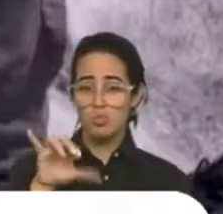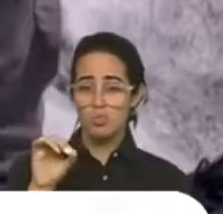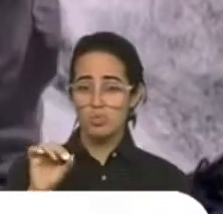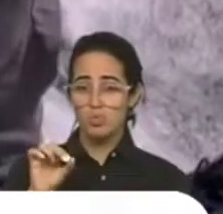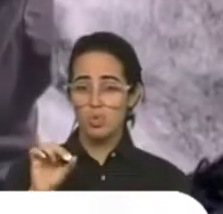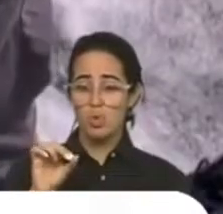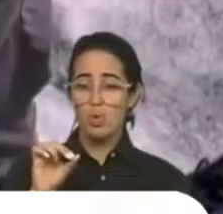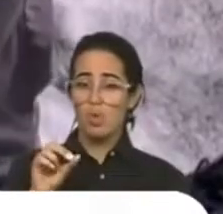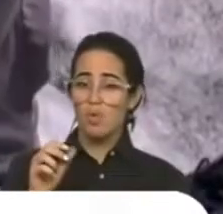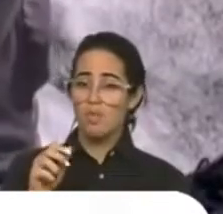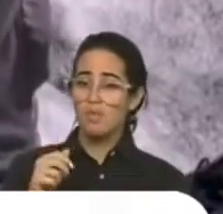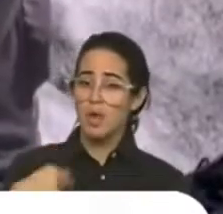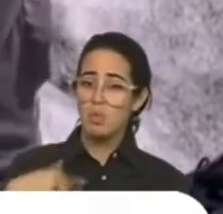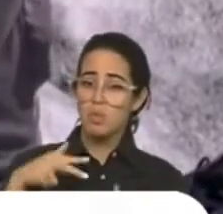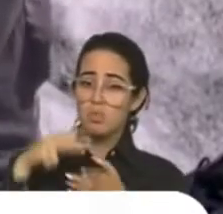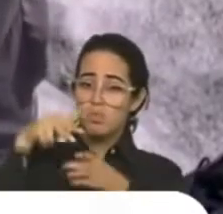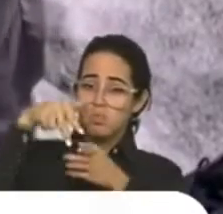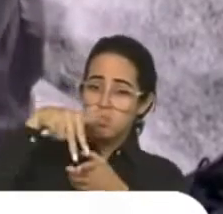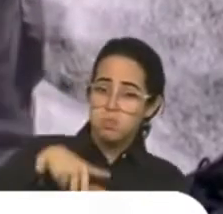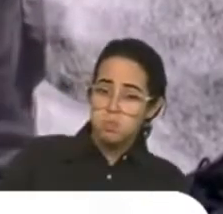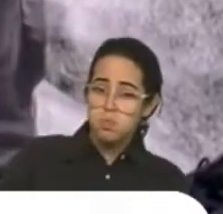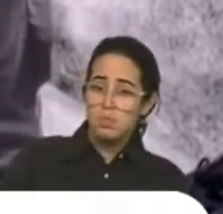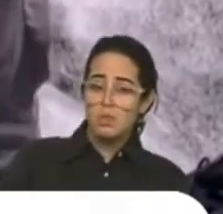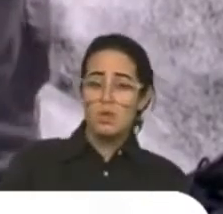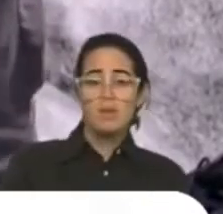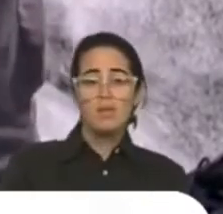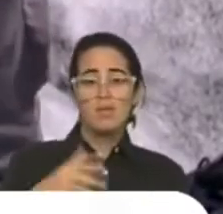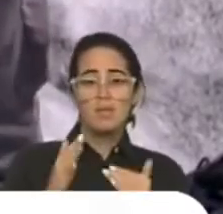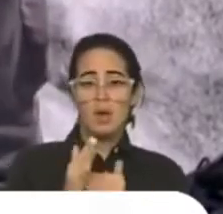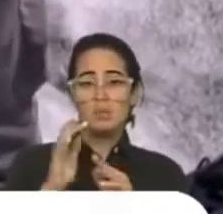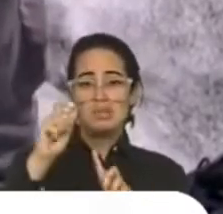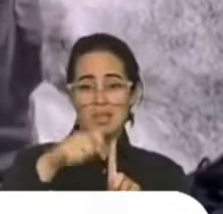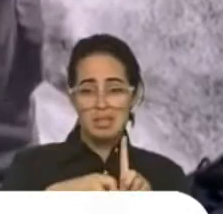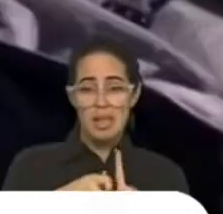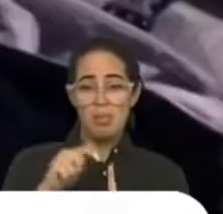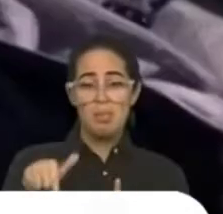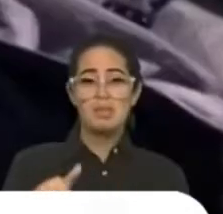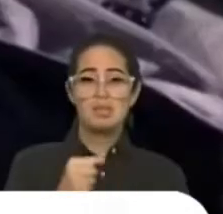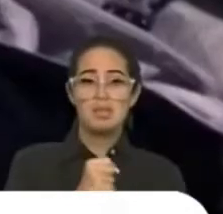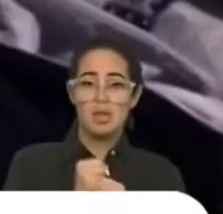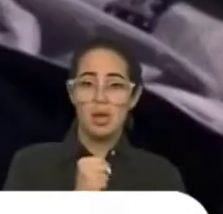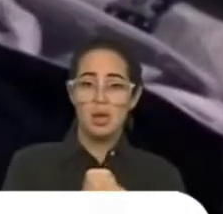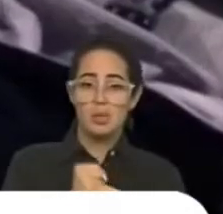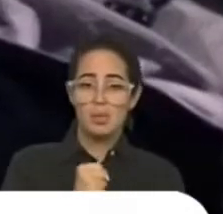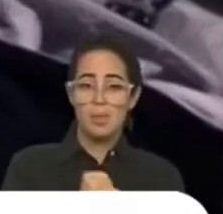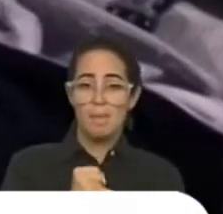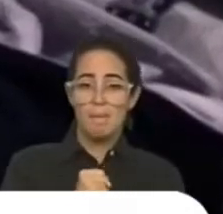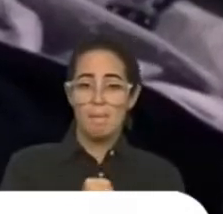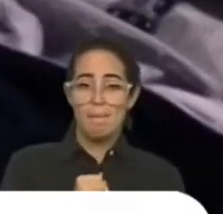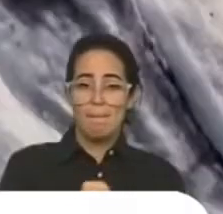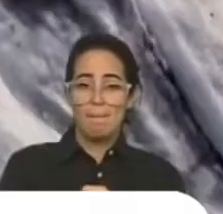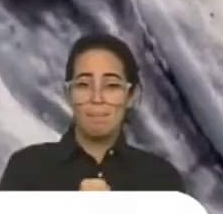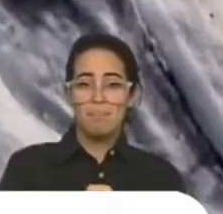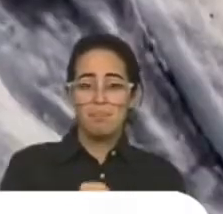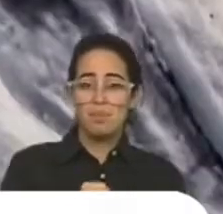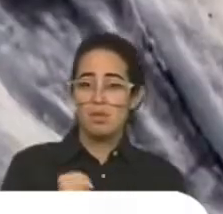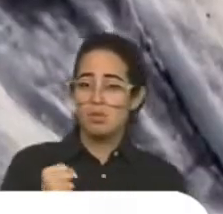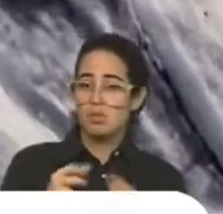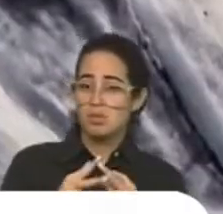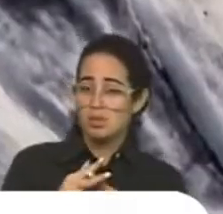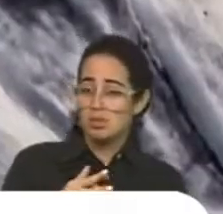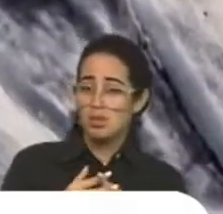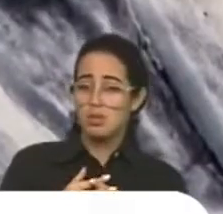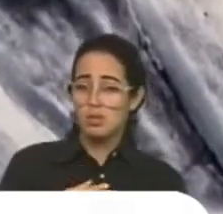geleira Morterat, na Suíça, no final de setembro. Mas este ano, ele precisou fazer trabalho de manutenção de